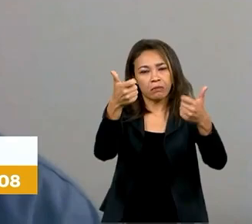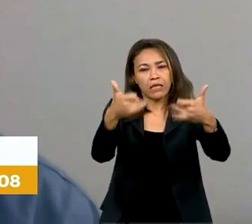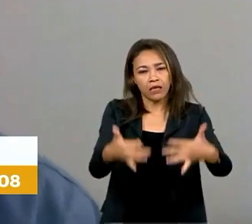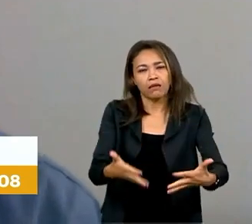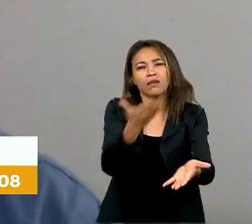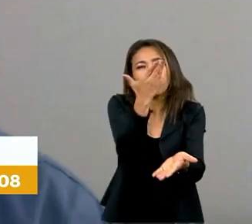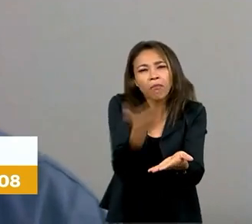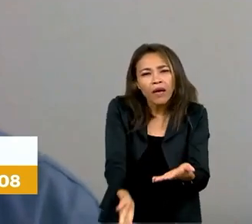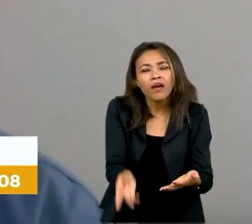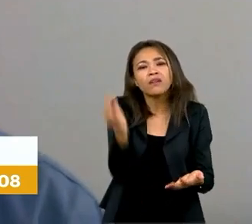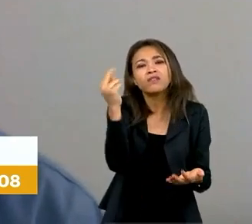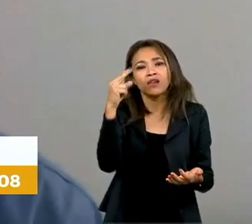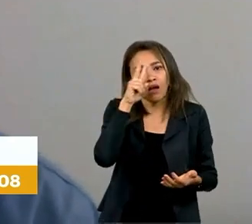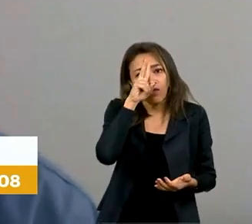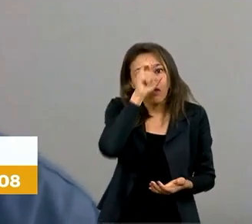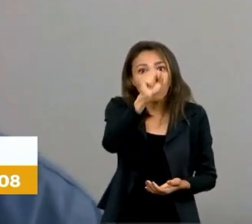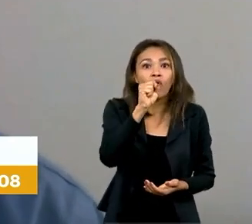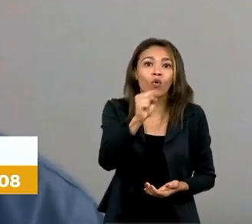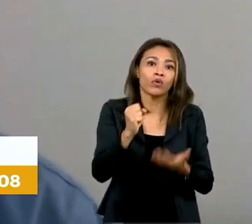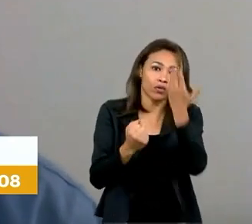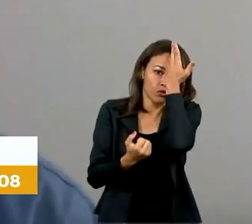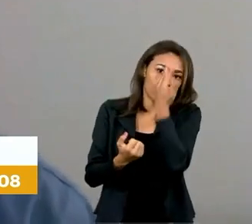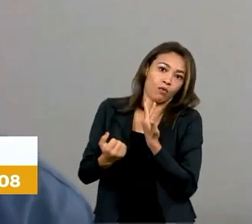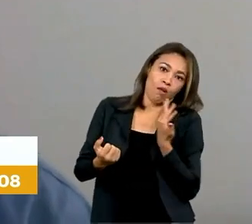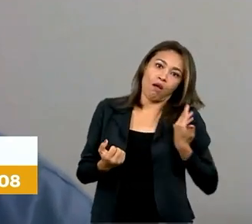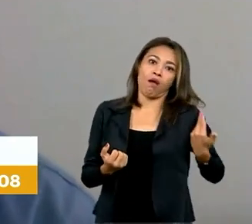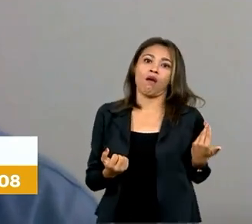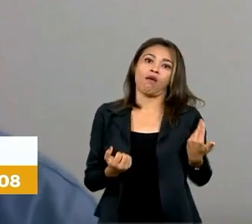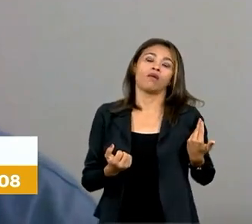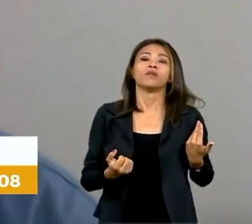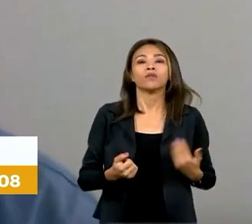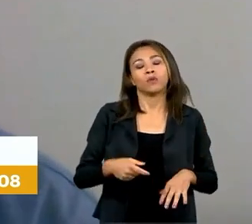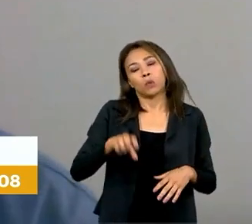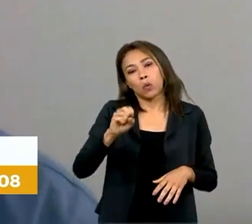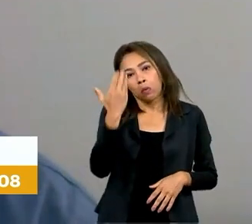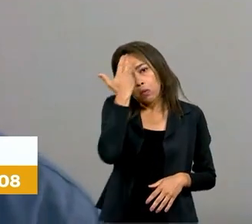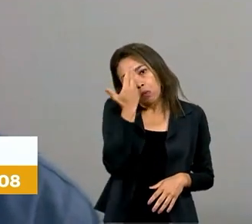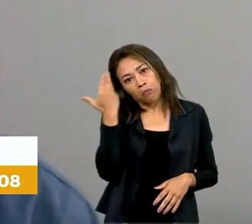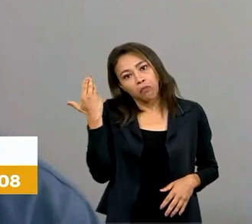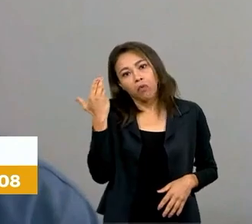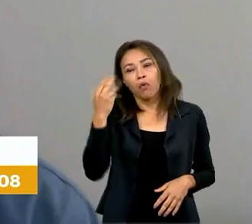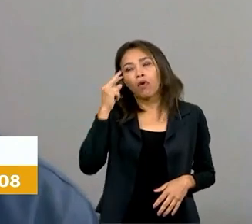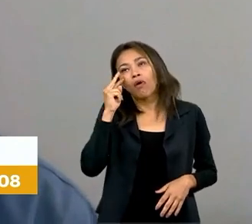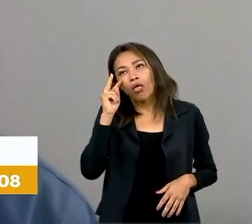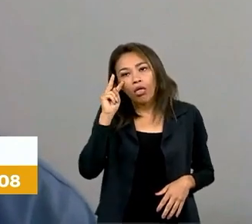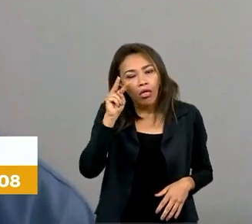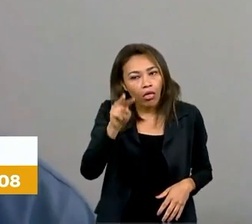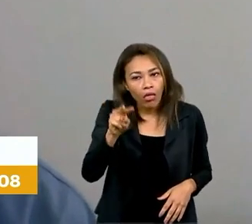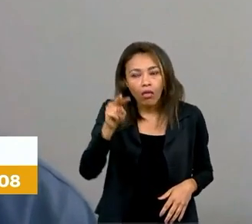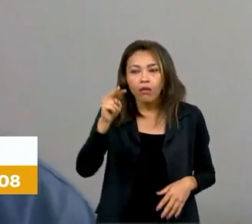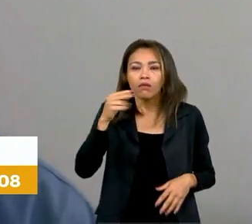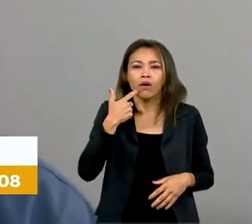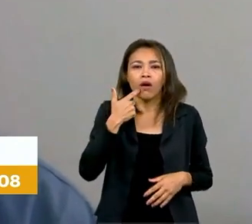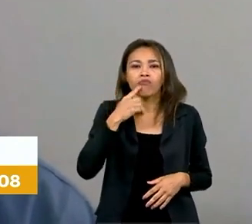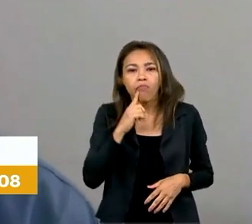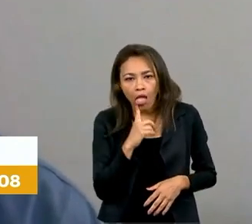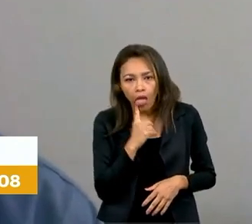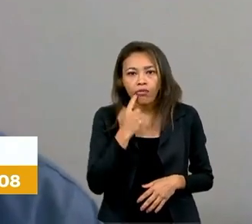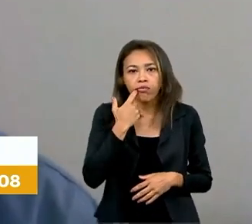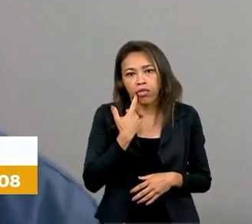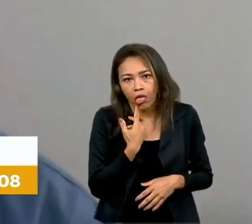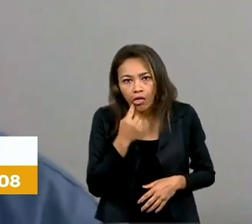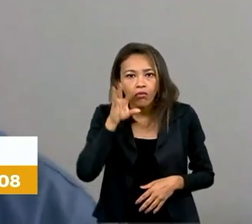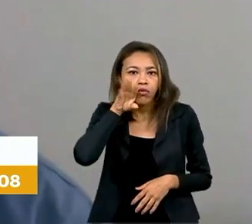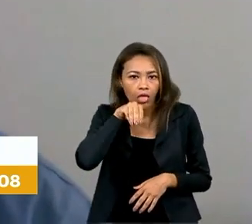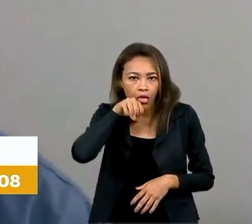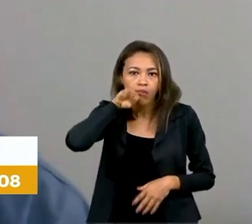do corpo, perde a sensibilidade de um lado do corpo, ou a visão, ou a fala, e